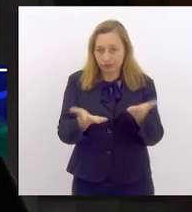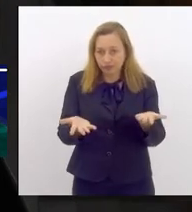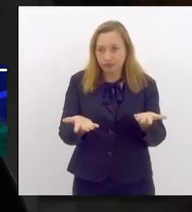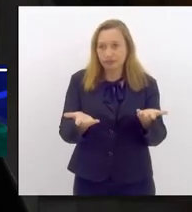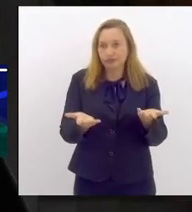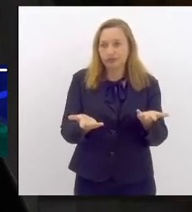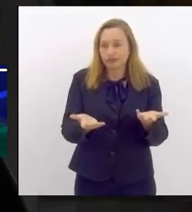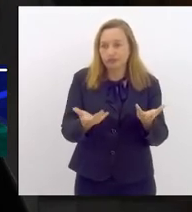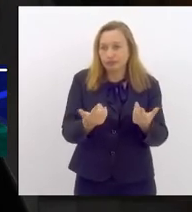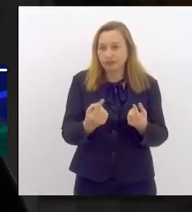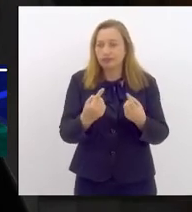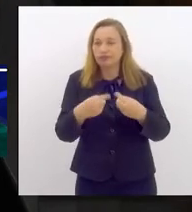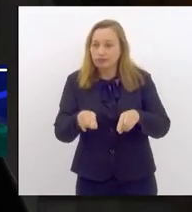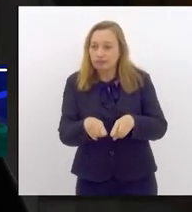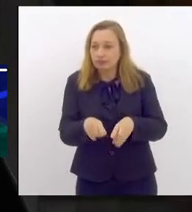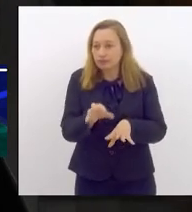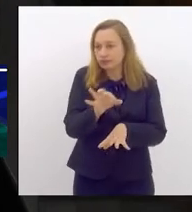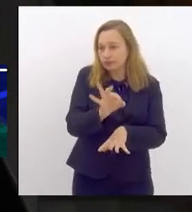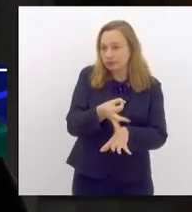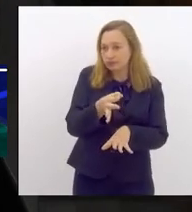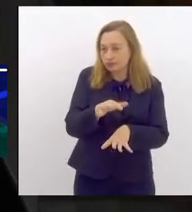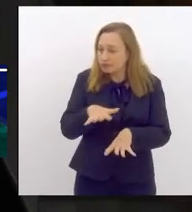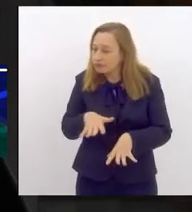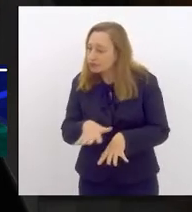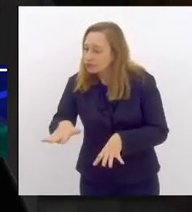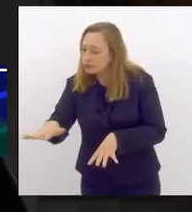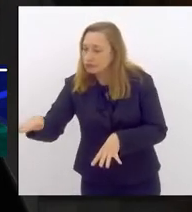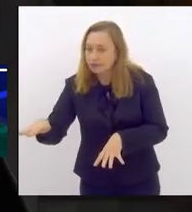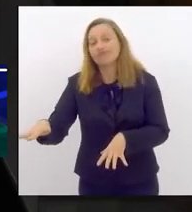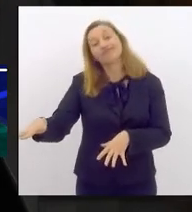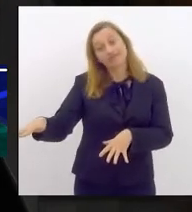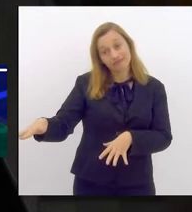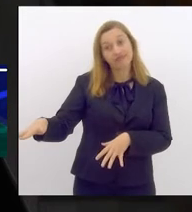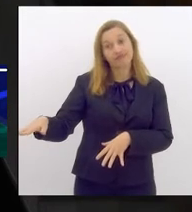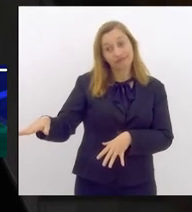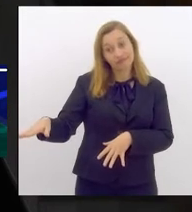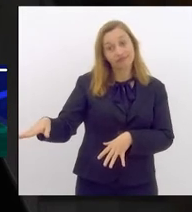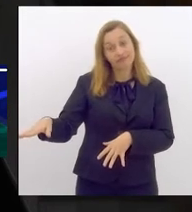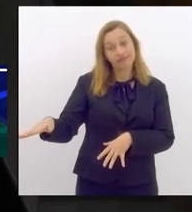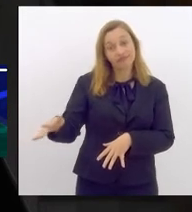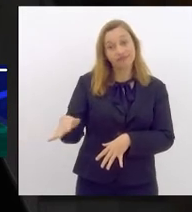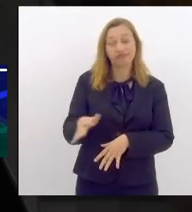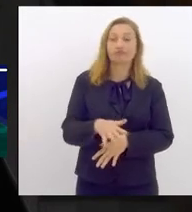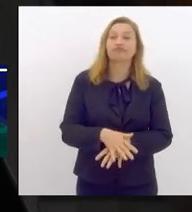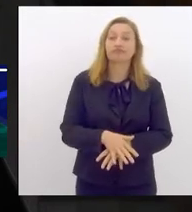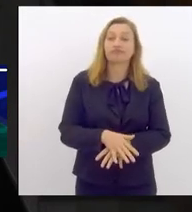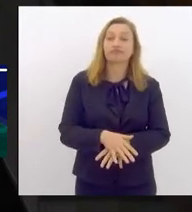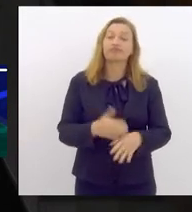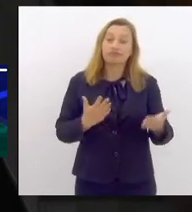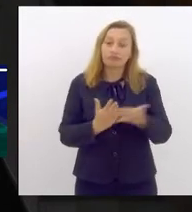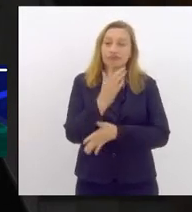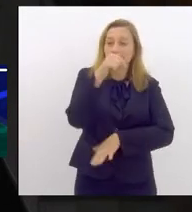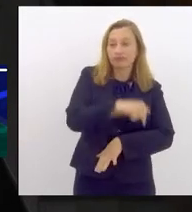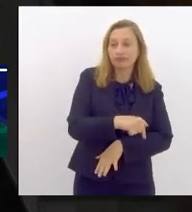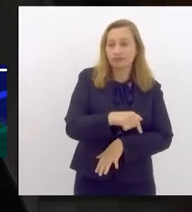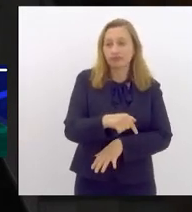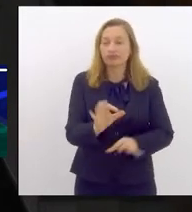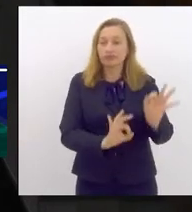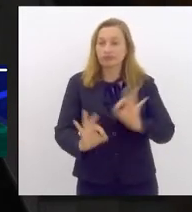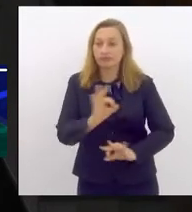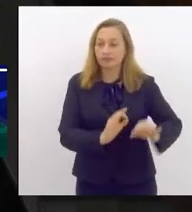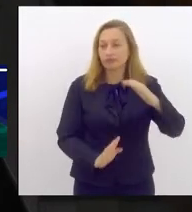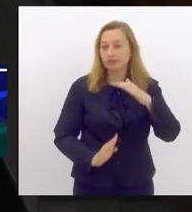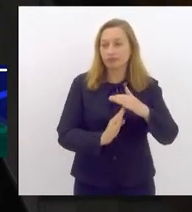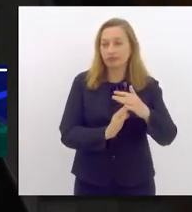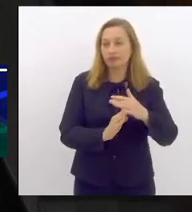que afetam sobretudo Os territórios periféricos as favelas as áreas populares aprovamos aqui na alerj um plano de metas